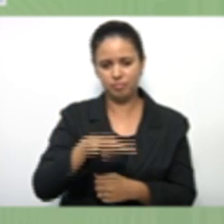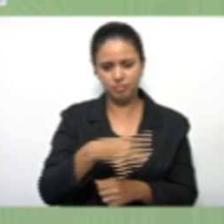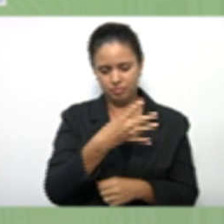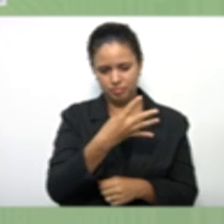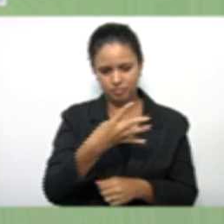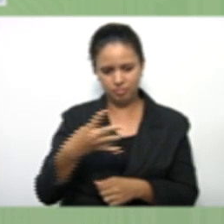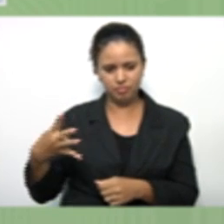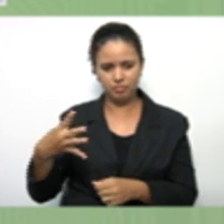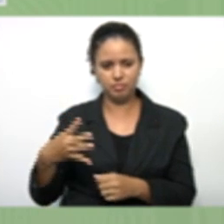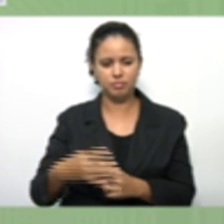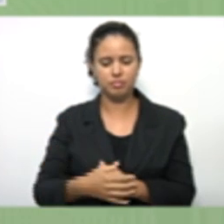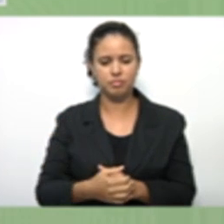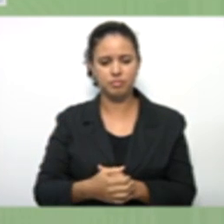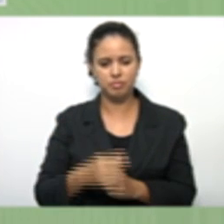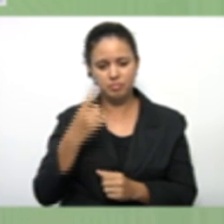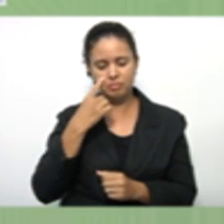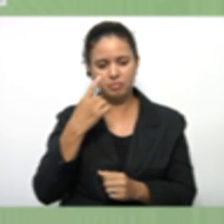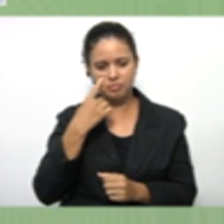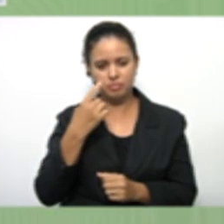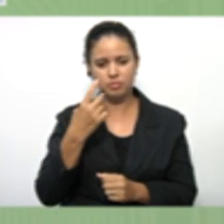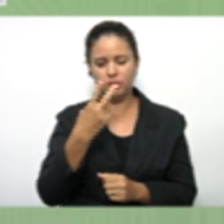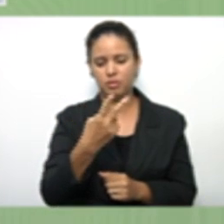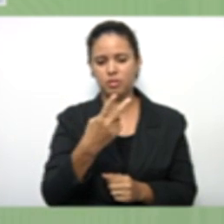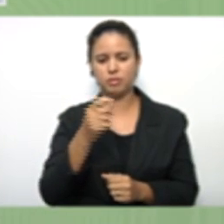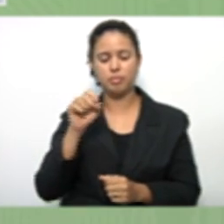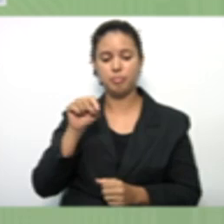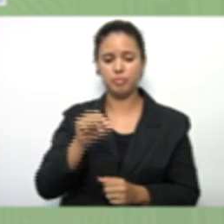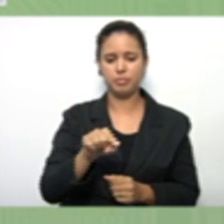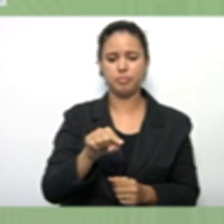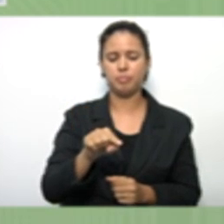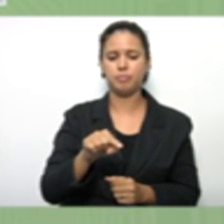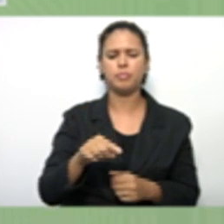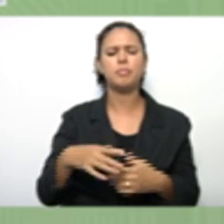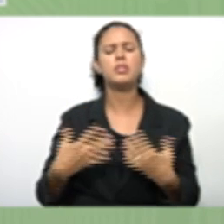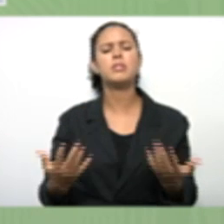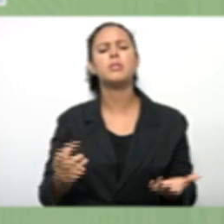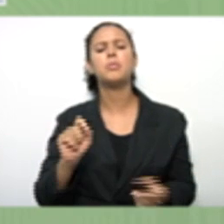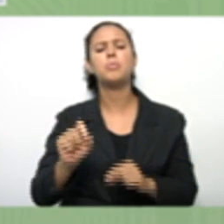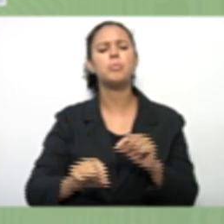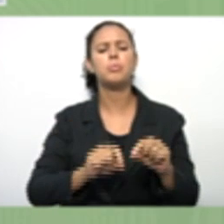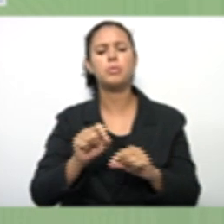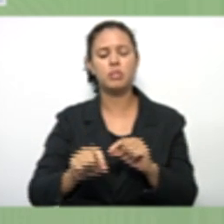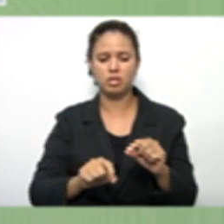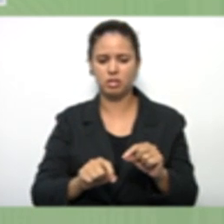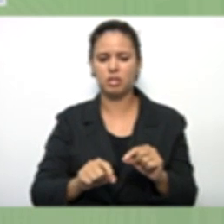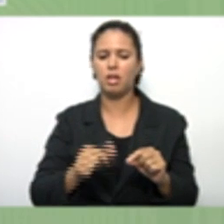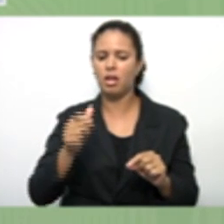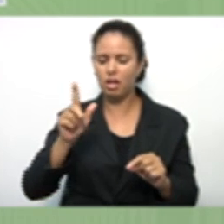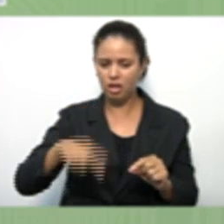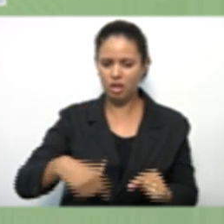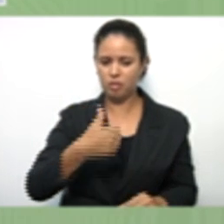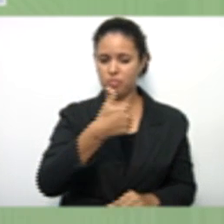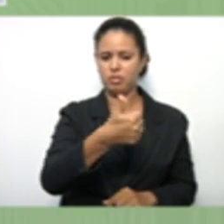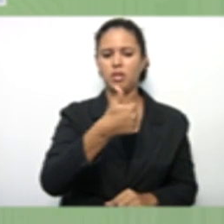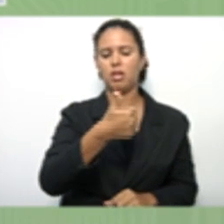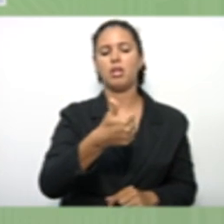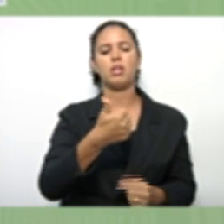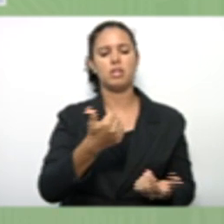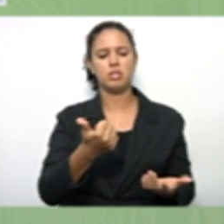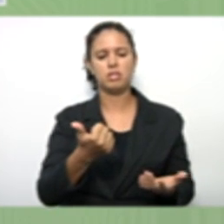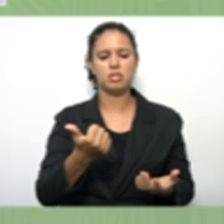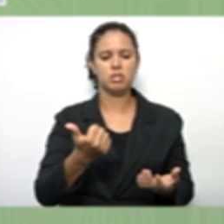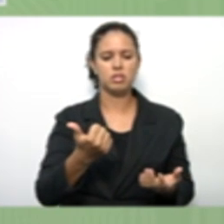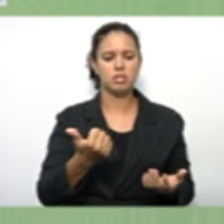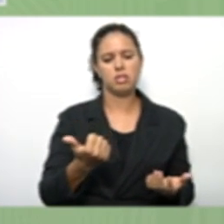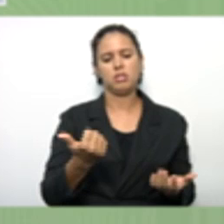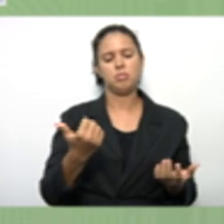aquela ali, ó, tá vendo ali, ó, 2.000? O que é aqueles bens? Aqueles bens são as partes positiva. É o meu veículo, é